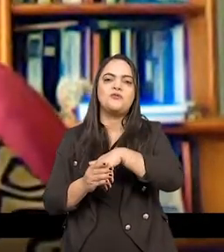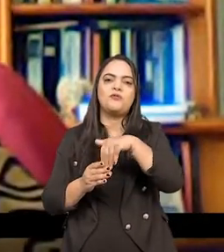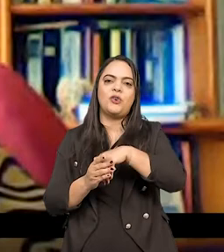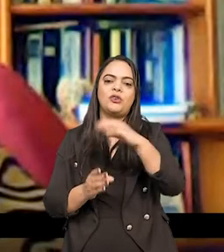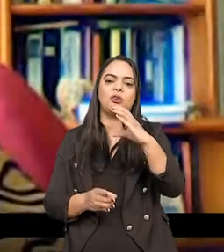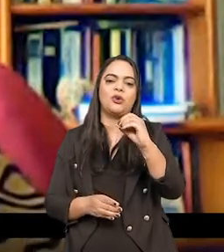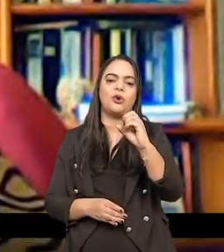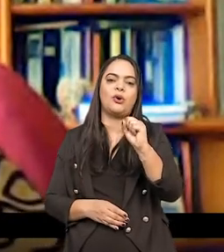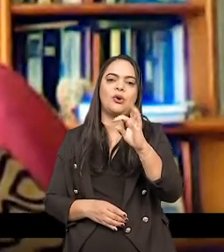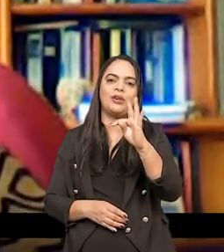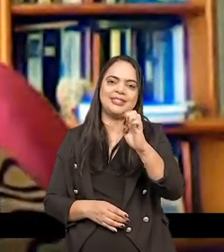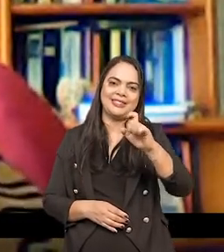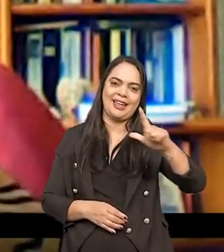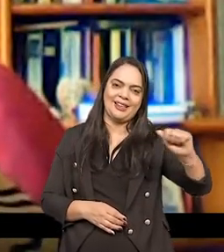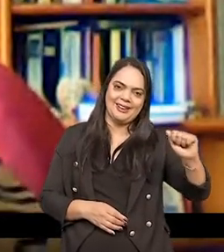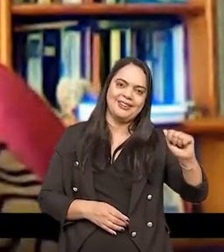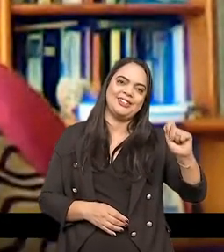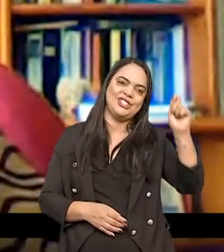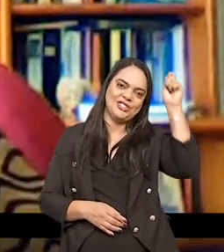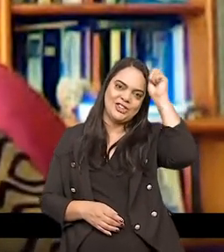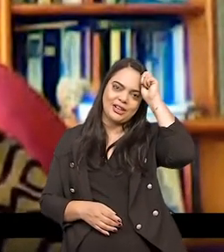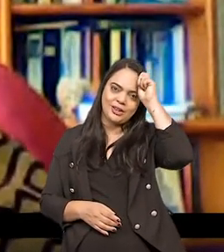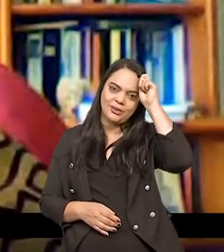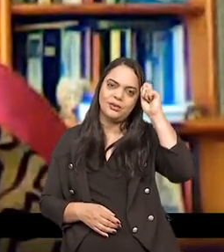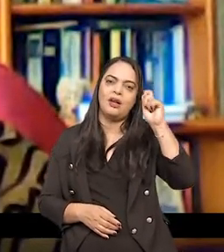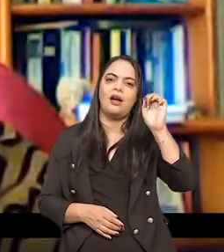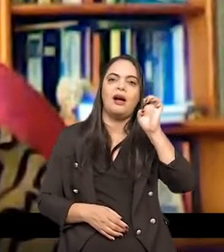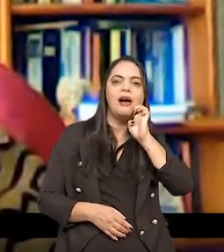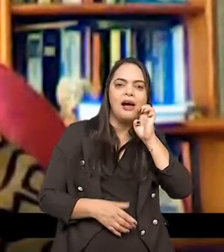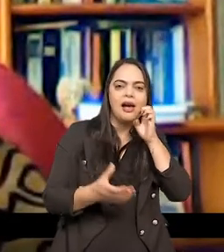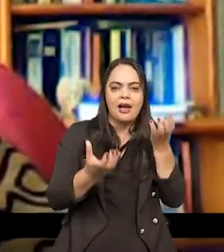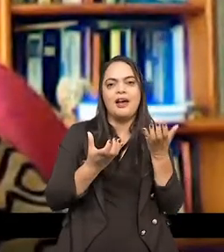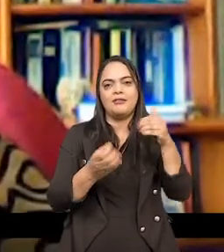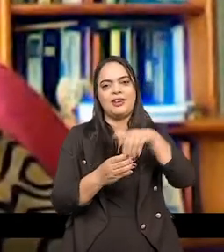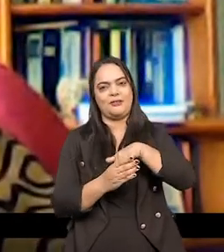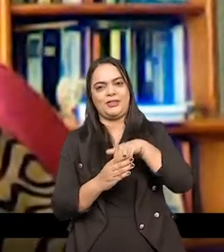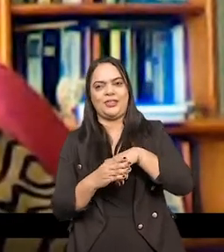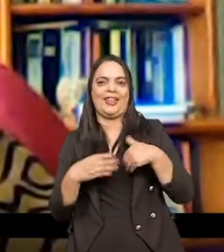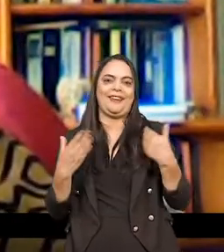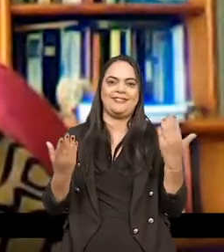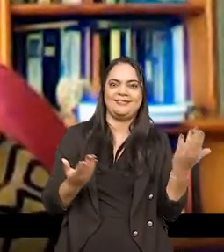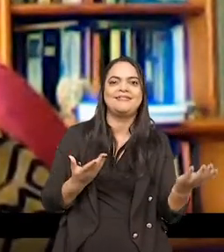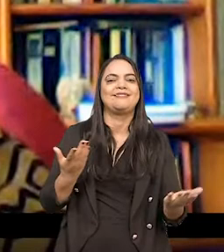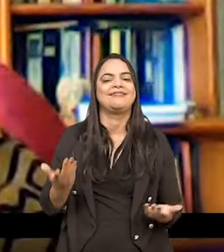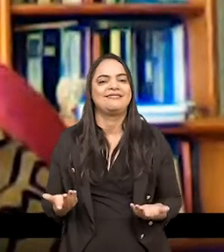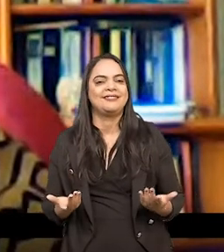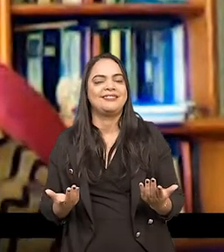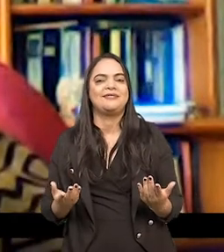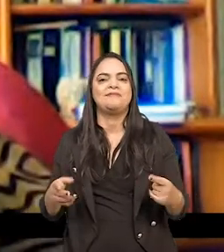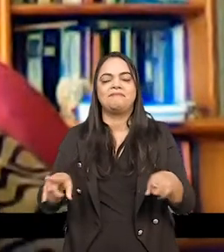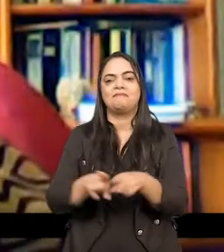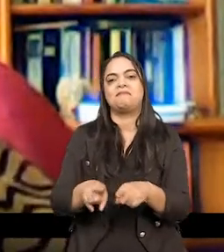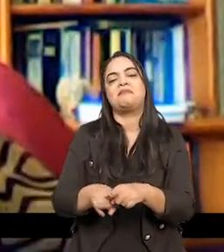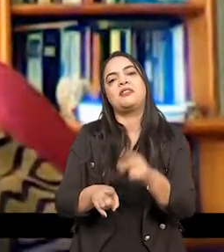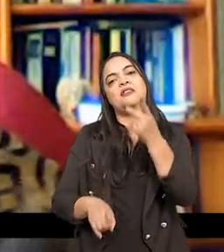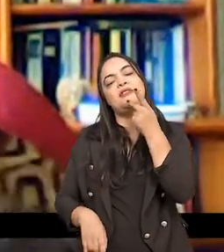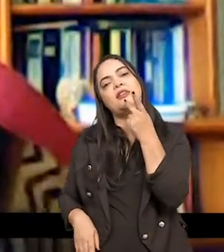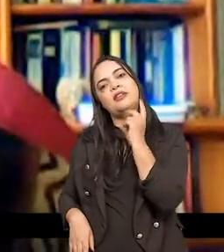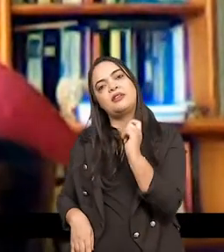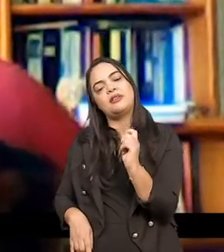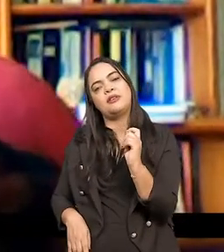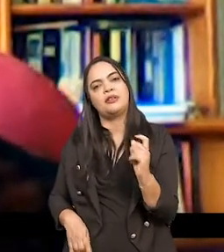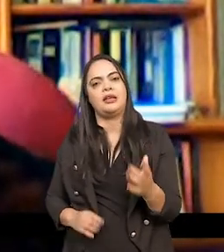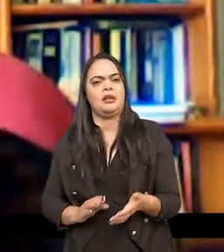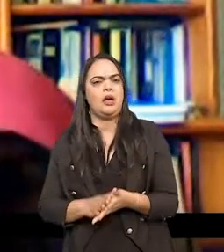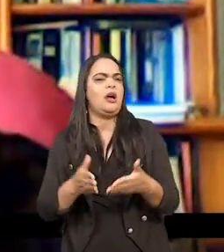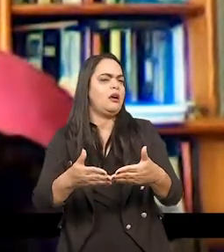Costelinha de Adão, né? A Eva quer votar, e assim vai. E diziam, portanto, alguns articulistas,